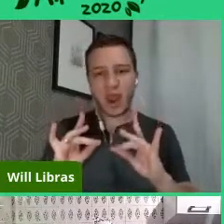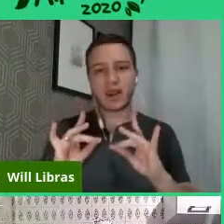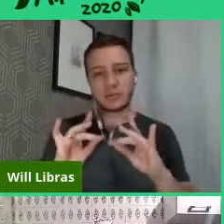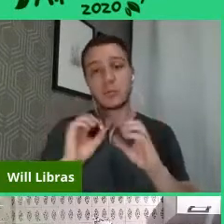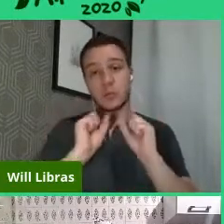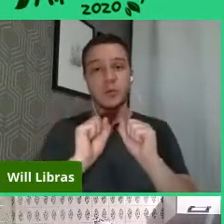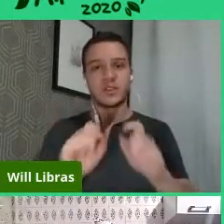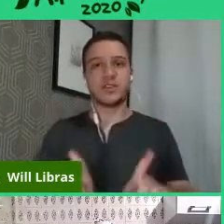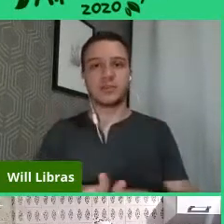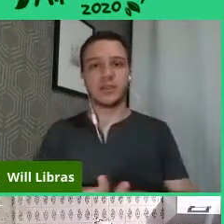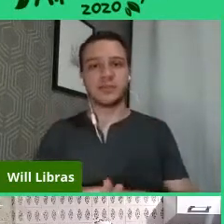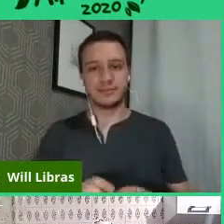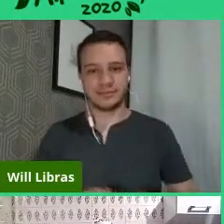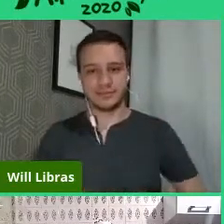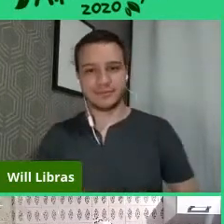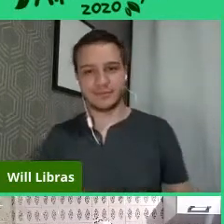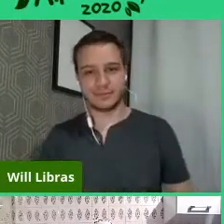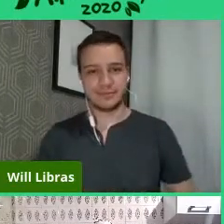untando.